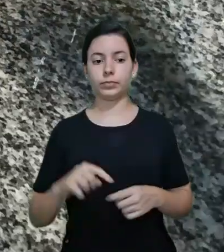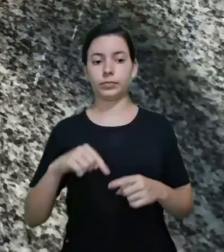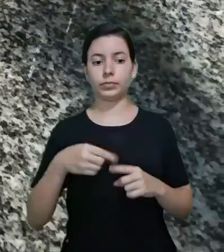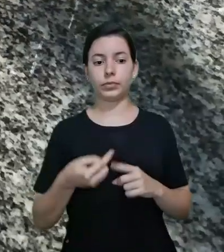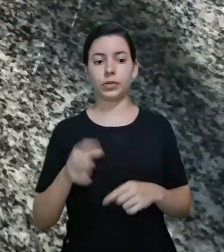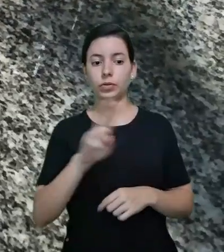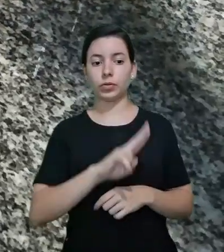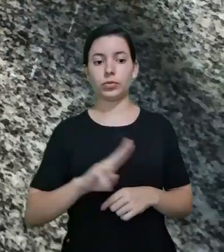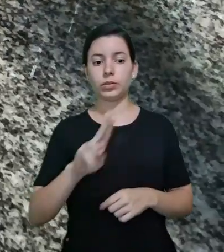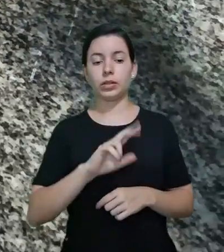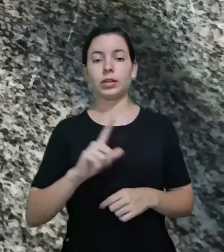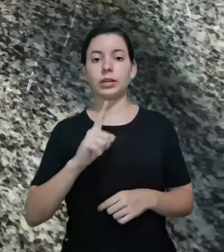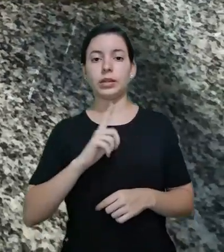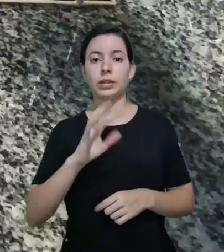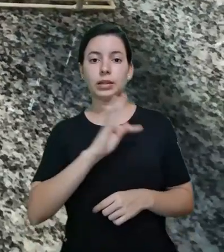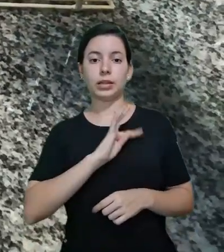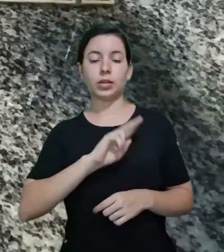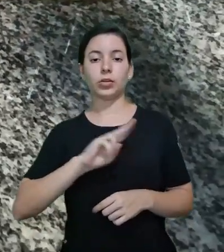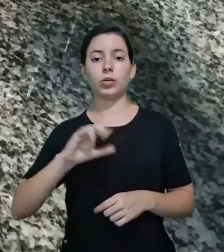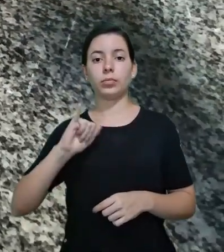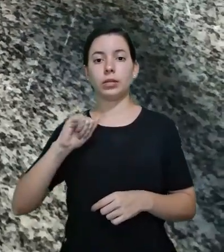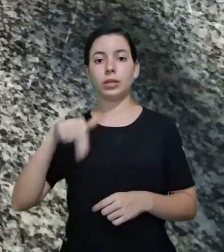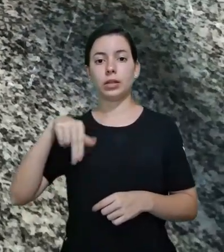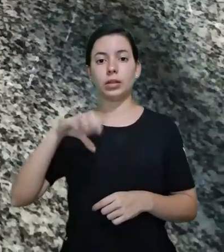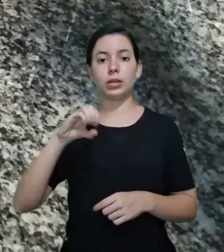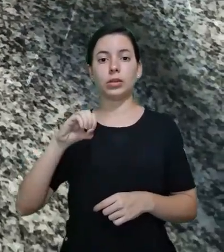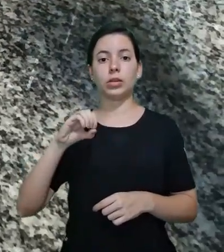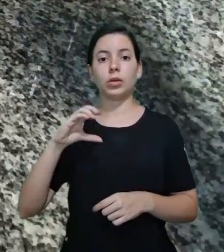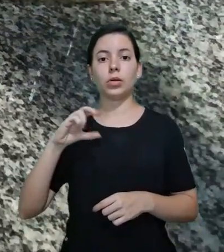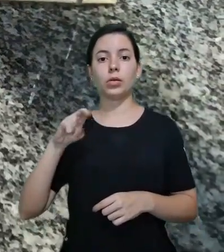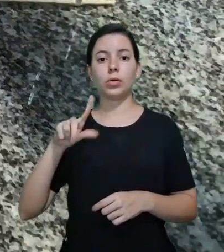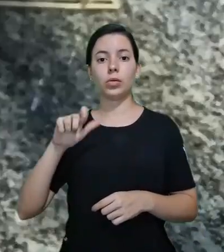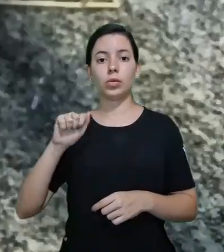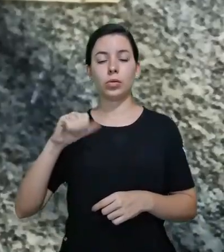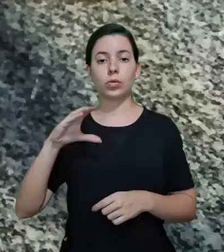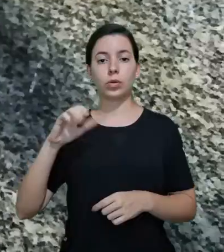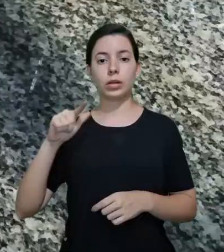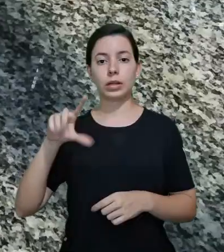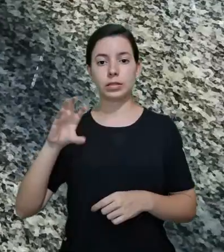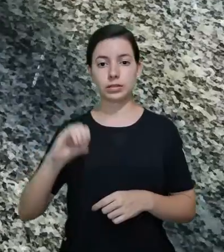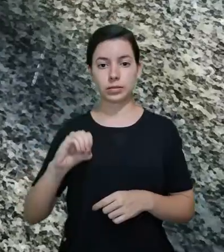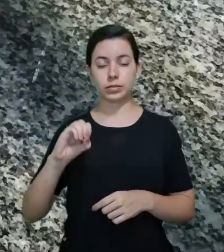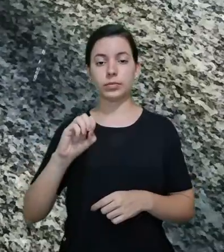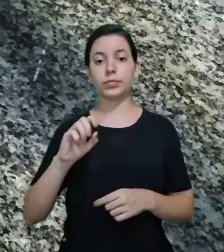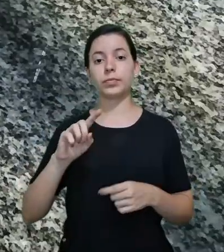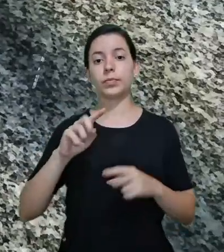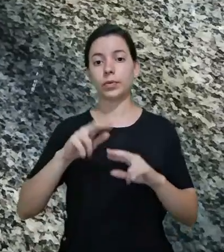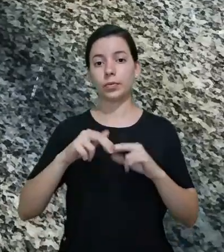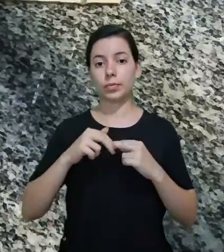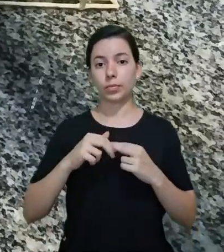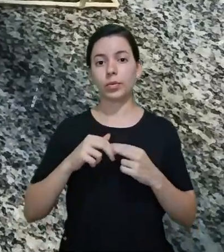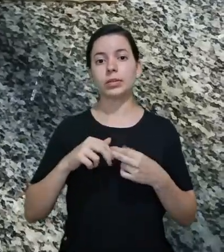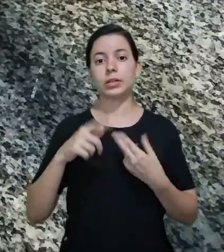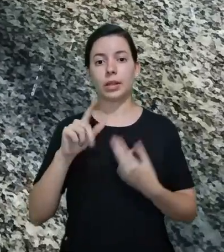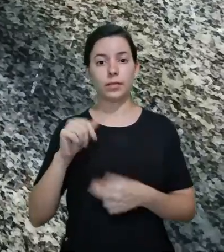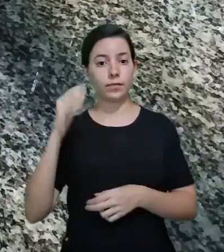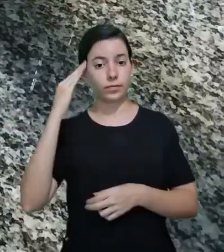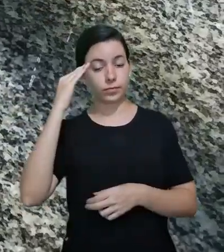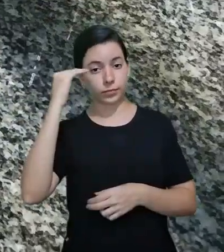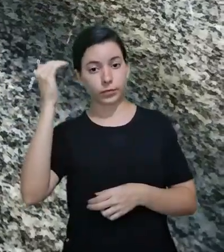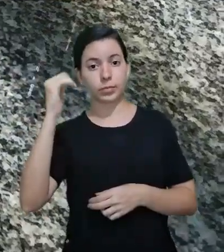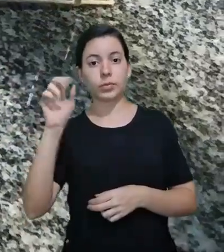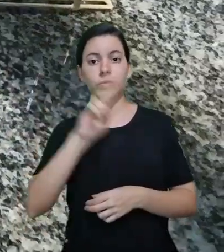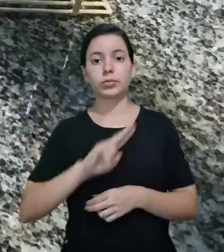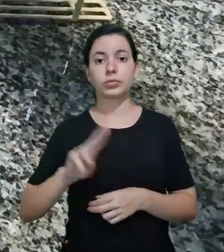No Ladime, comumente usamos a técnica de inoculação em quadrantes, ou semeadura em quadrantes, também conhecida como método